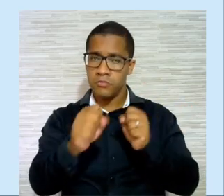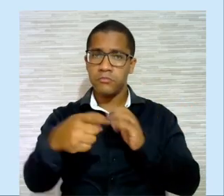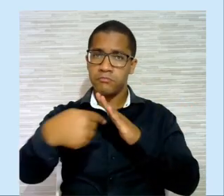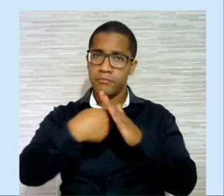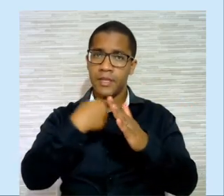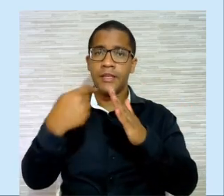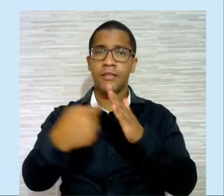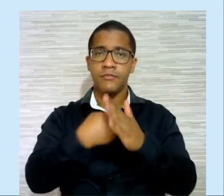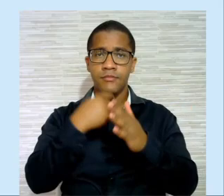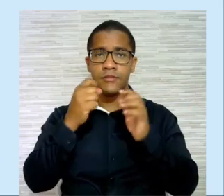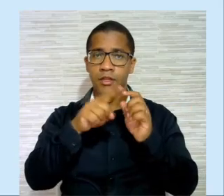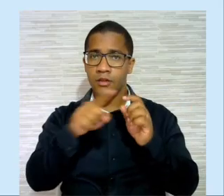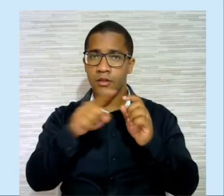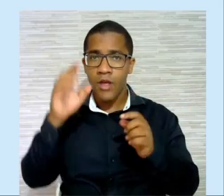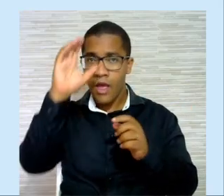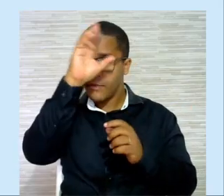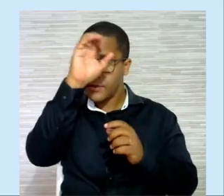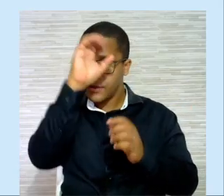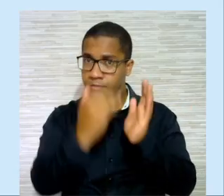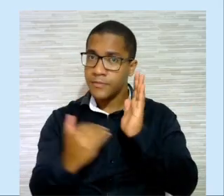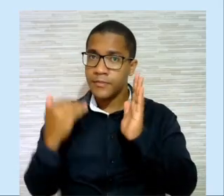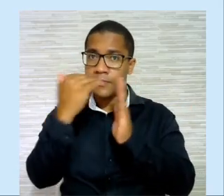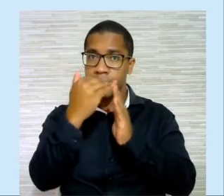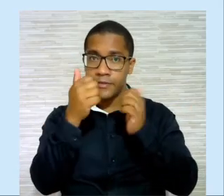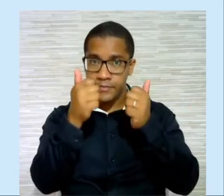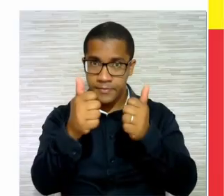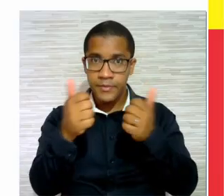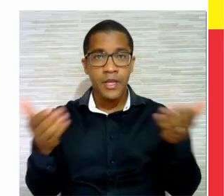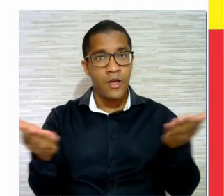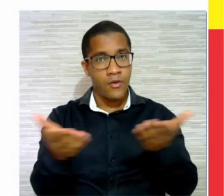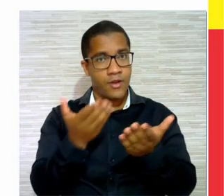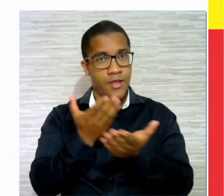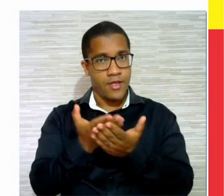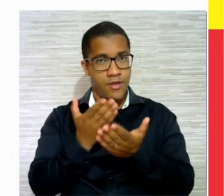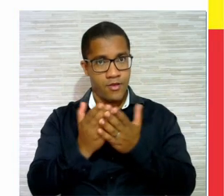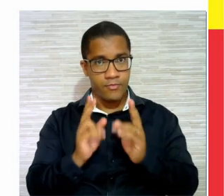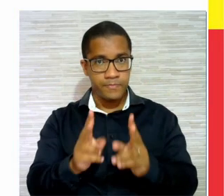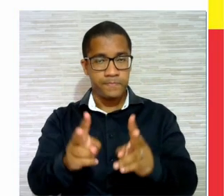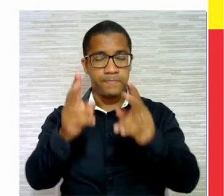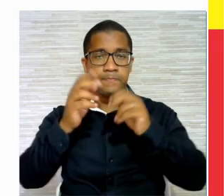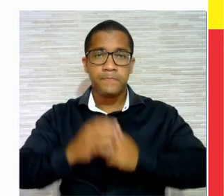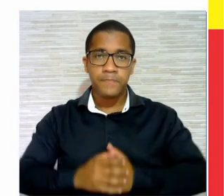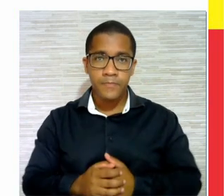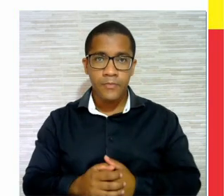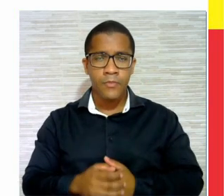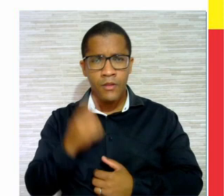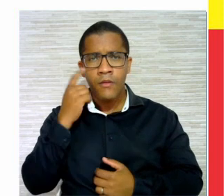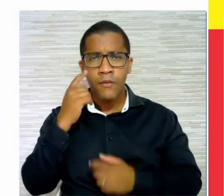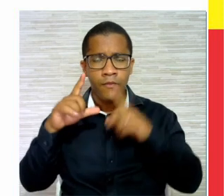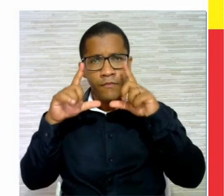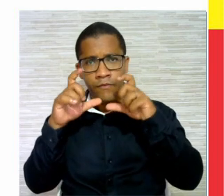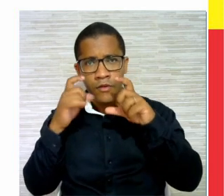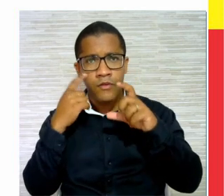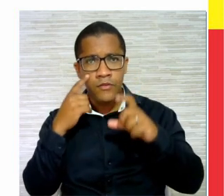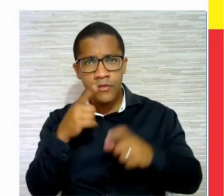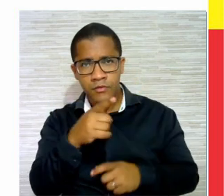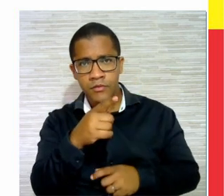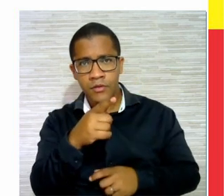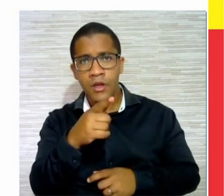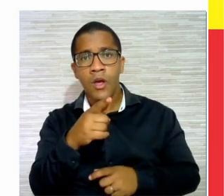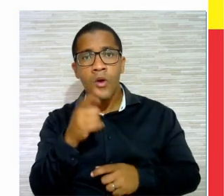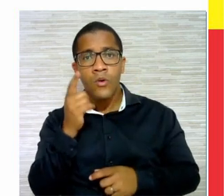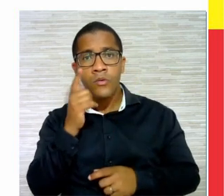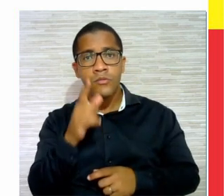consiga buscar mais conhecimento. Ok, sexto ano, vamos à aula. Na imagem você começa a observar, tá? Os sistemas